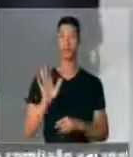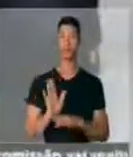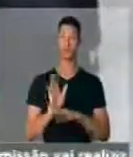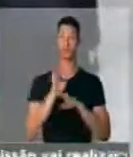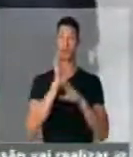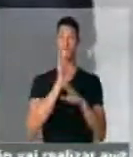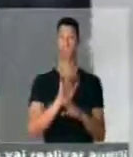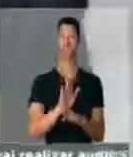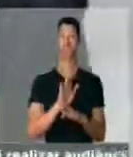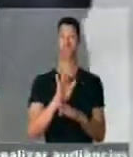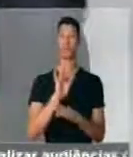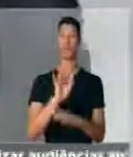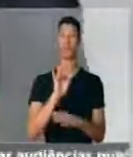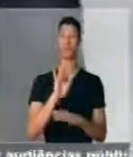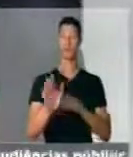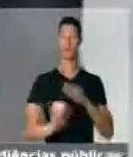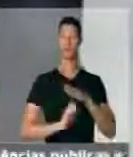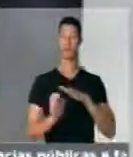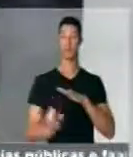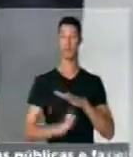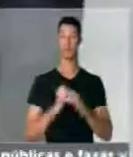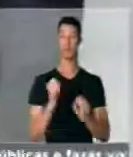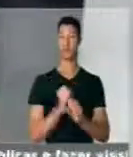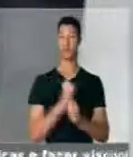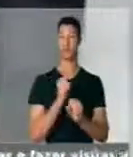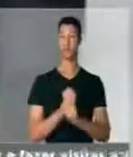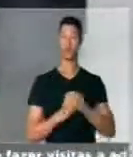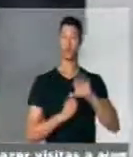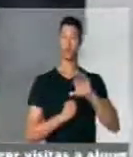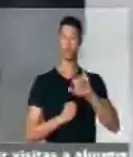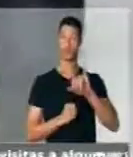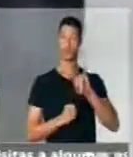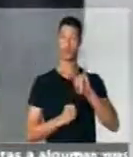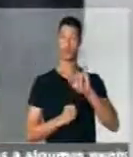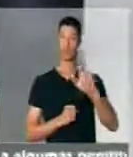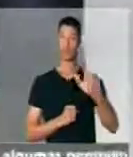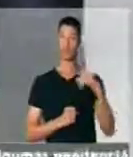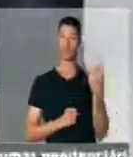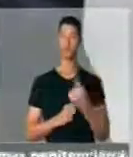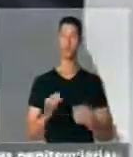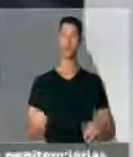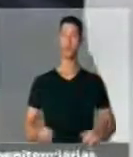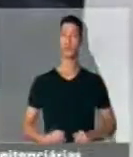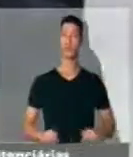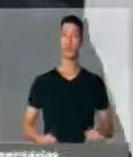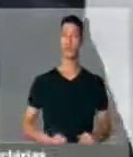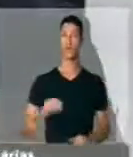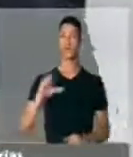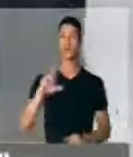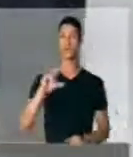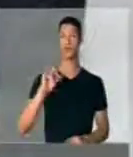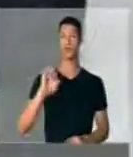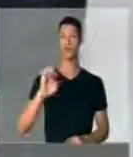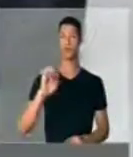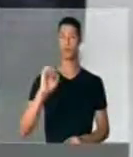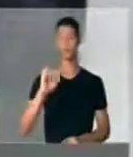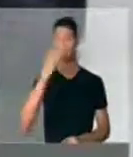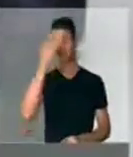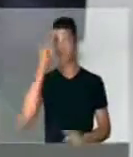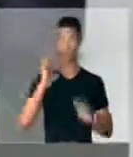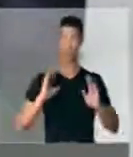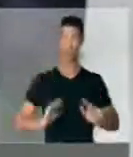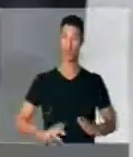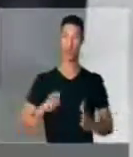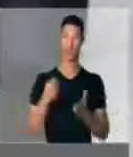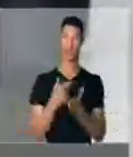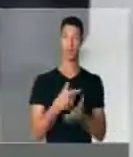beneficiar apenas as empresas da construção civil. Todo mundo sofreu com a crise. Se o cidadão não está